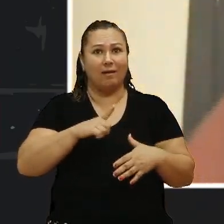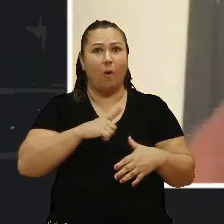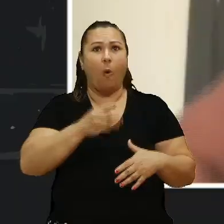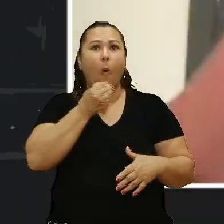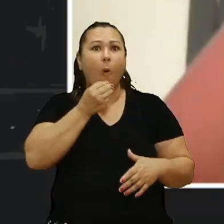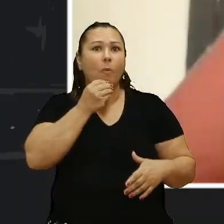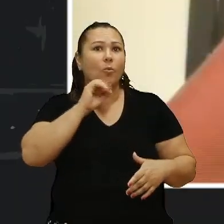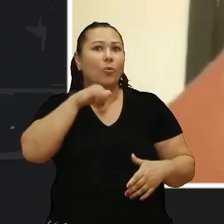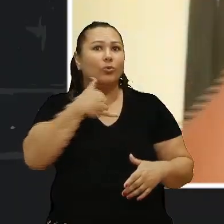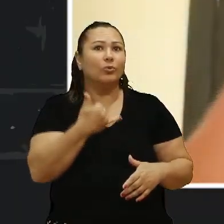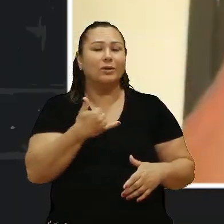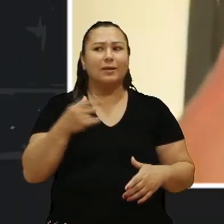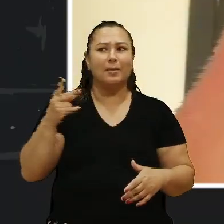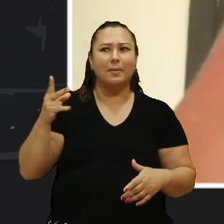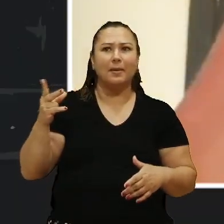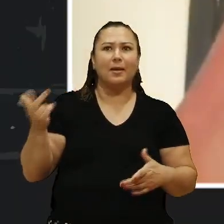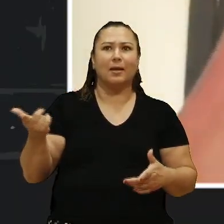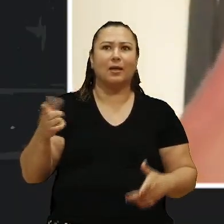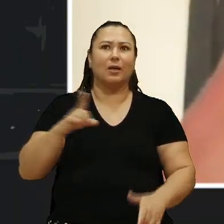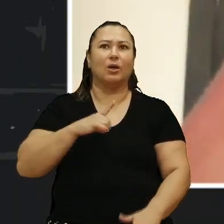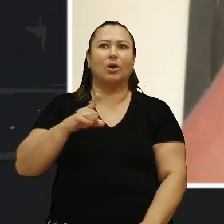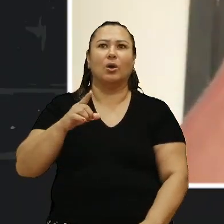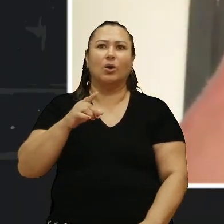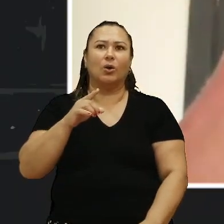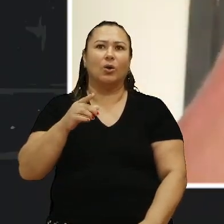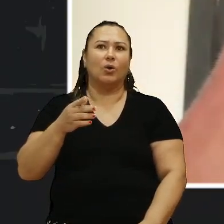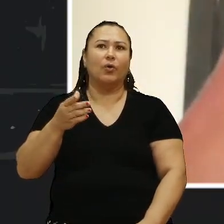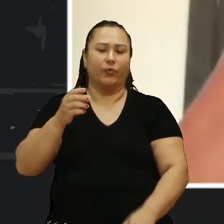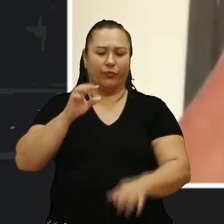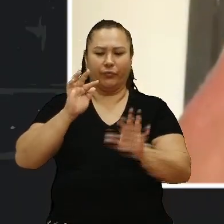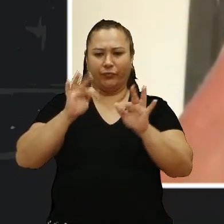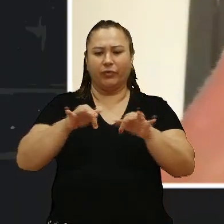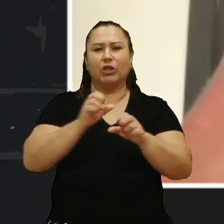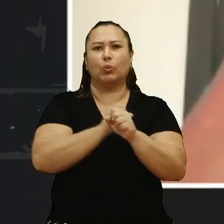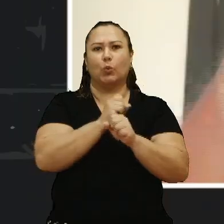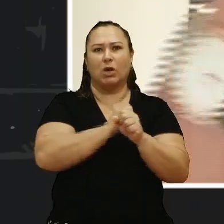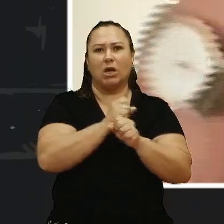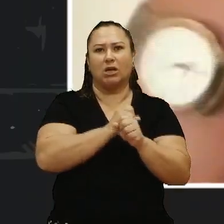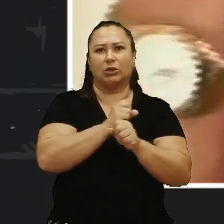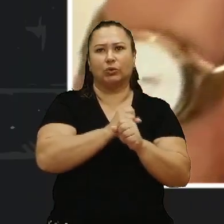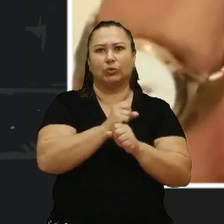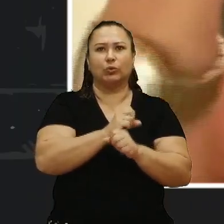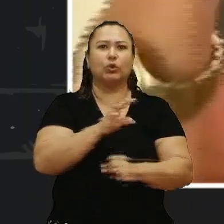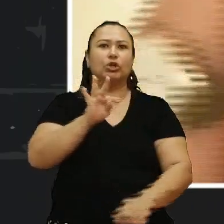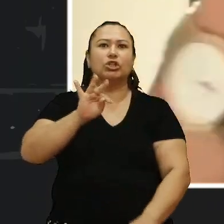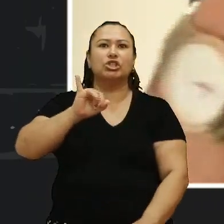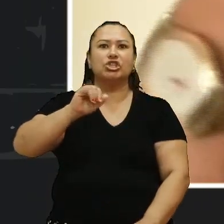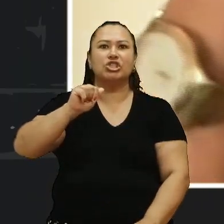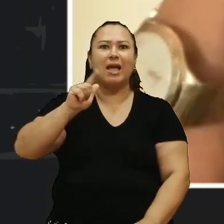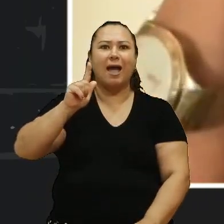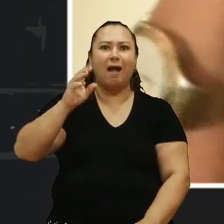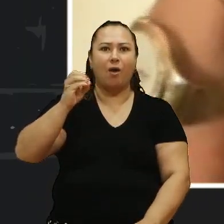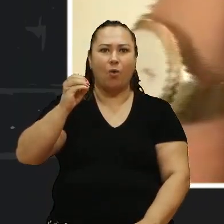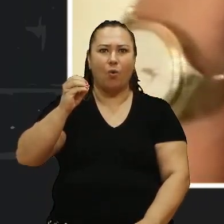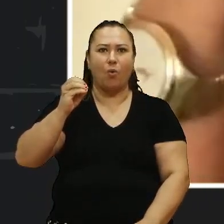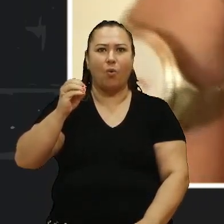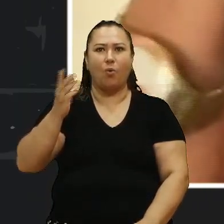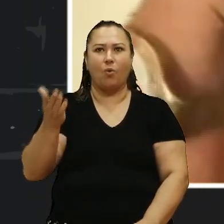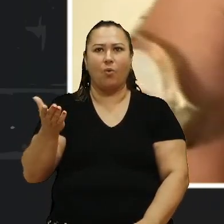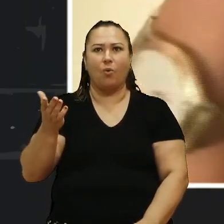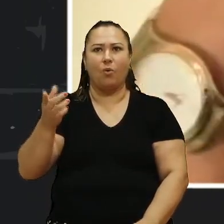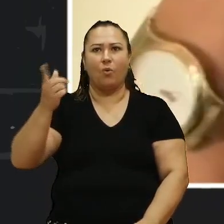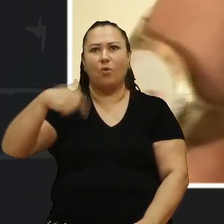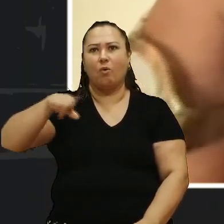oportunidade de ouvir o Tiago no final do ano, que é uma das melhores reciclagens